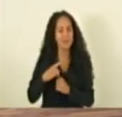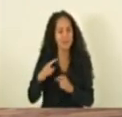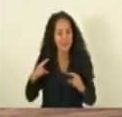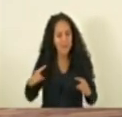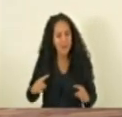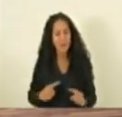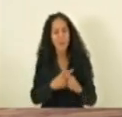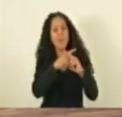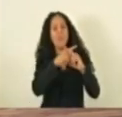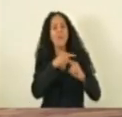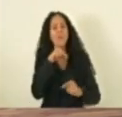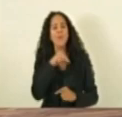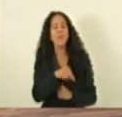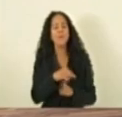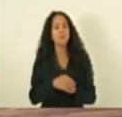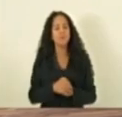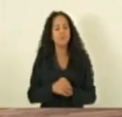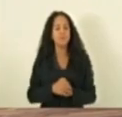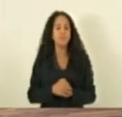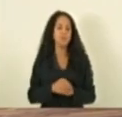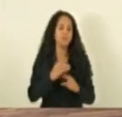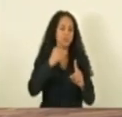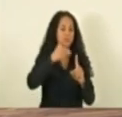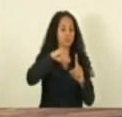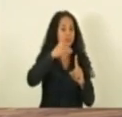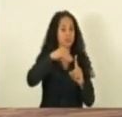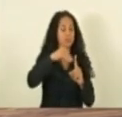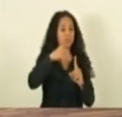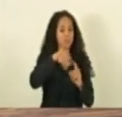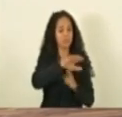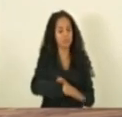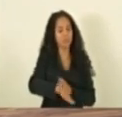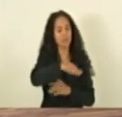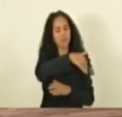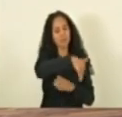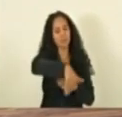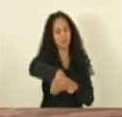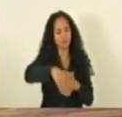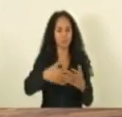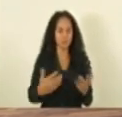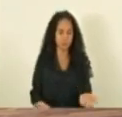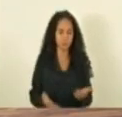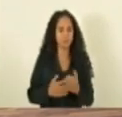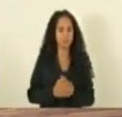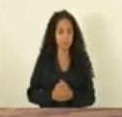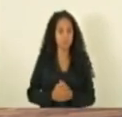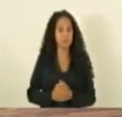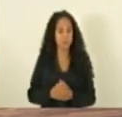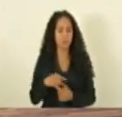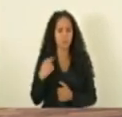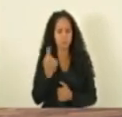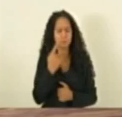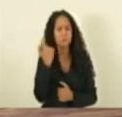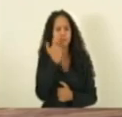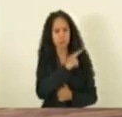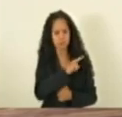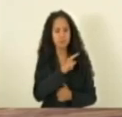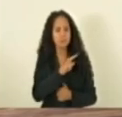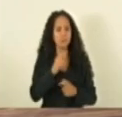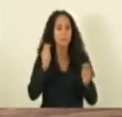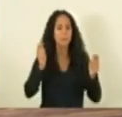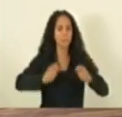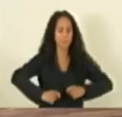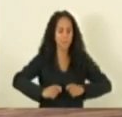em situação de vulnerabilidade. Dessa forma, a gente consegue fazer com que o